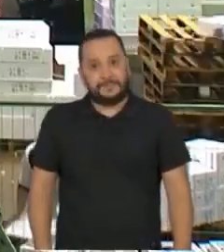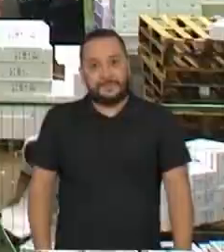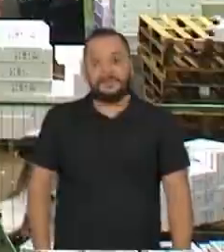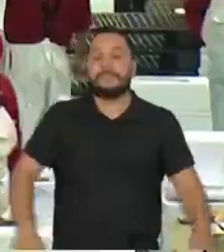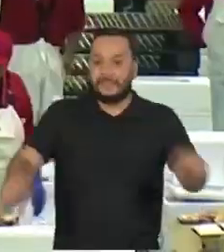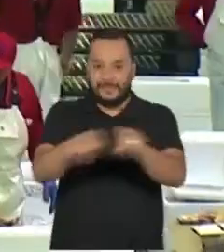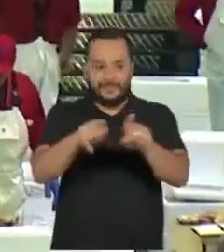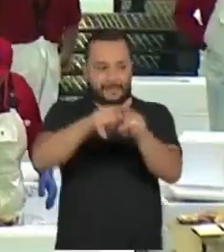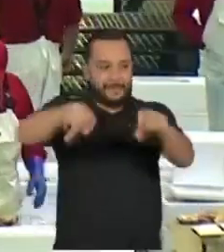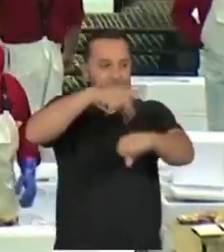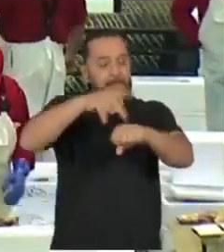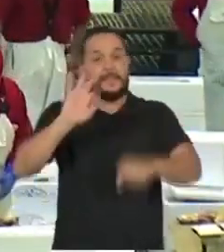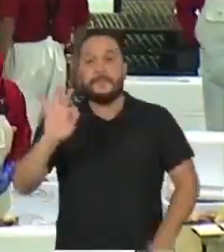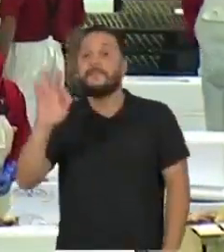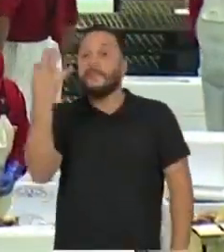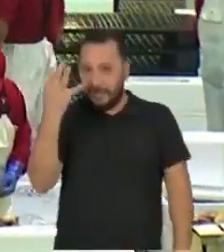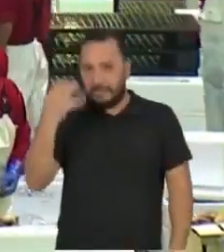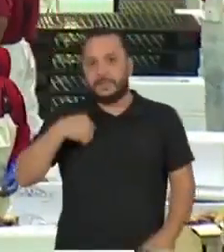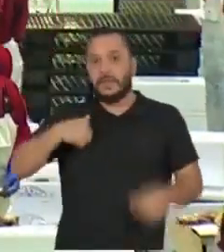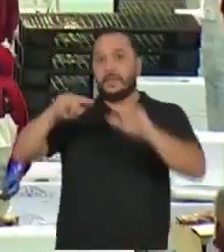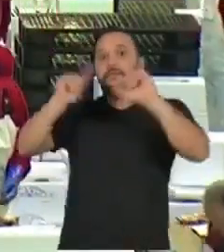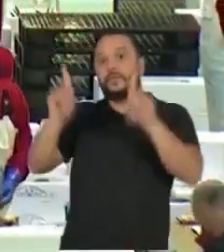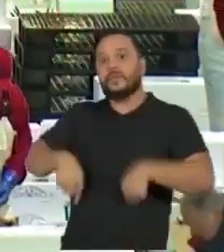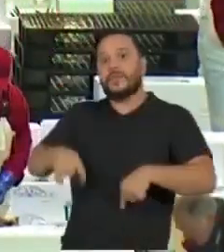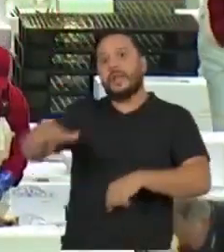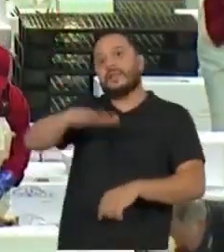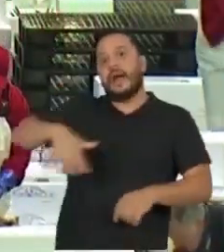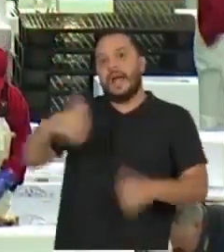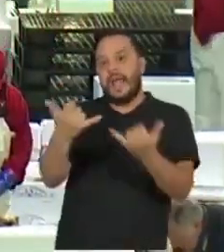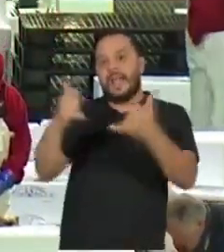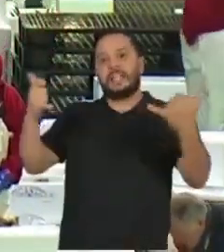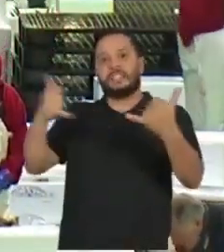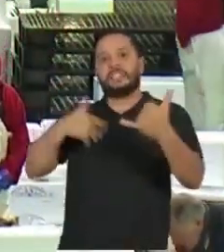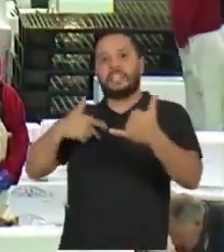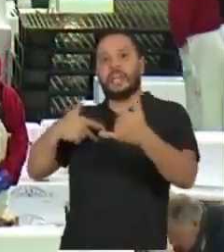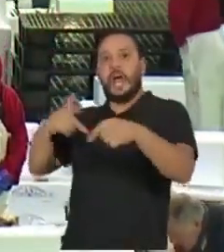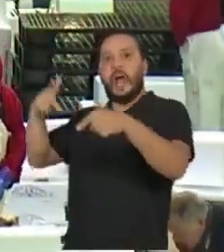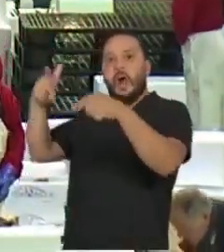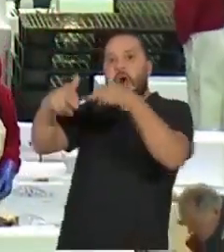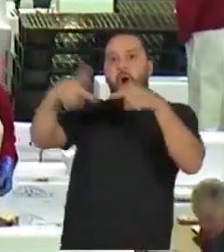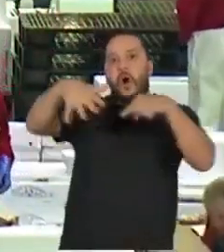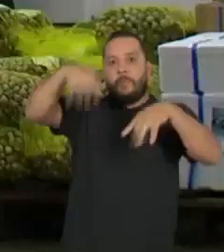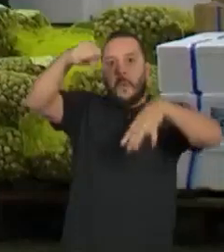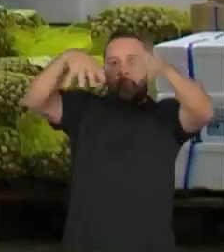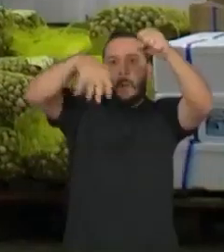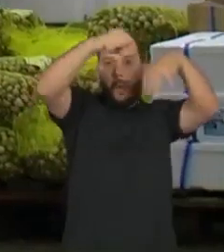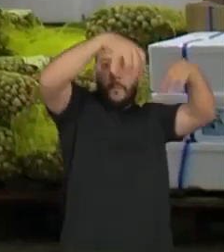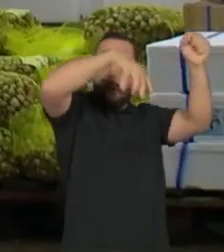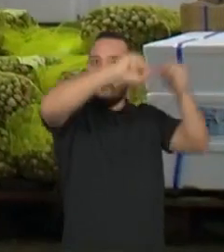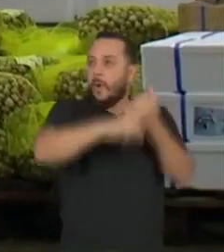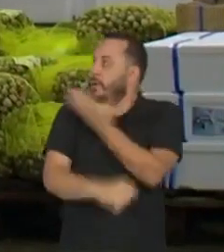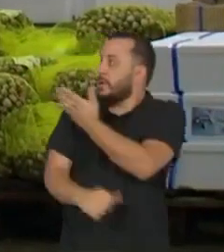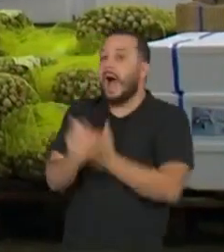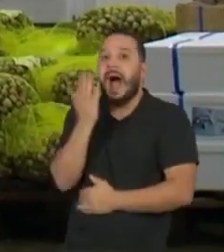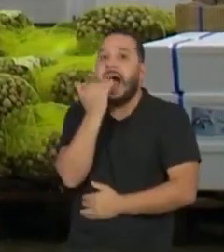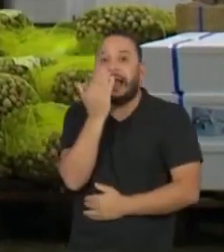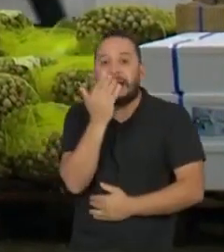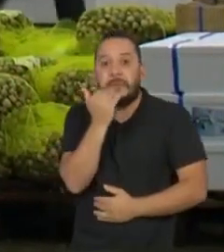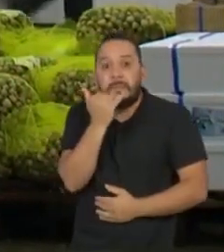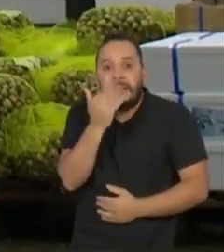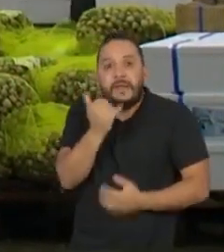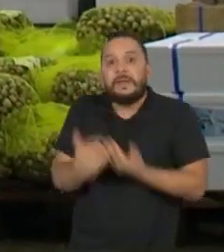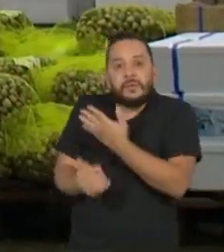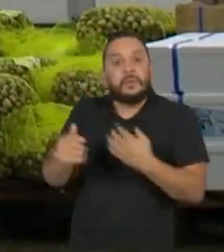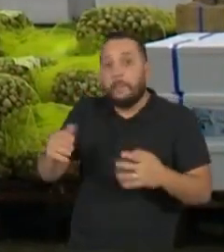Na França, empregados do setor de energia cortaram a eletricidade do maior mercado atacadista de alimentos frescos do